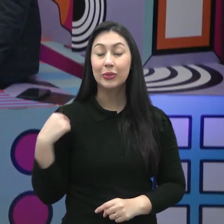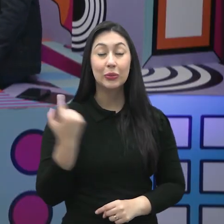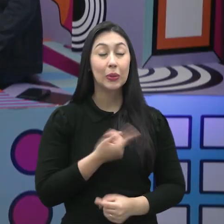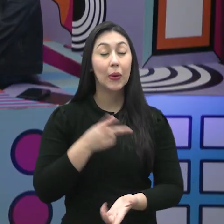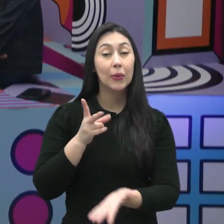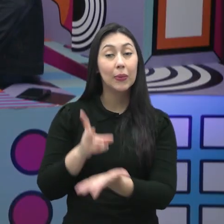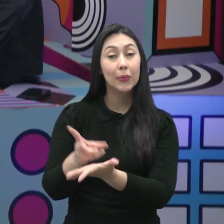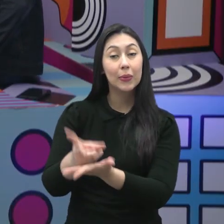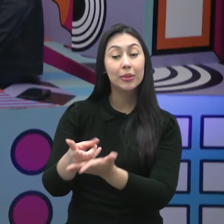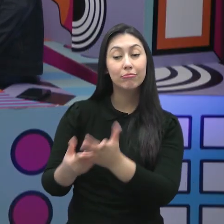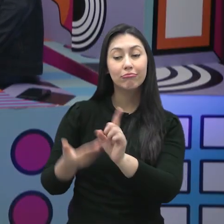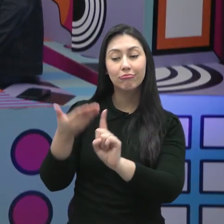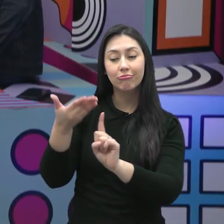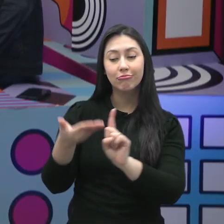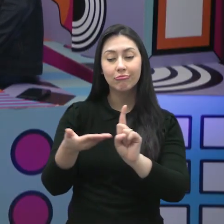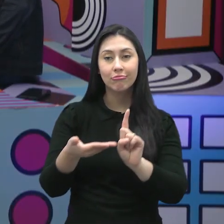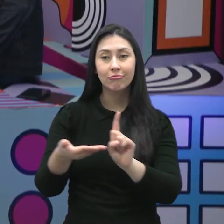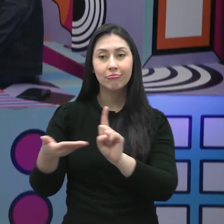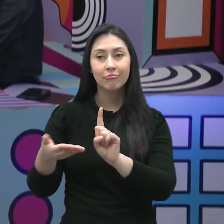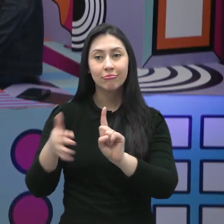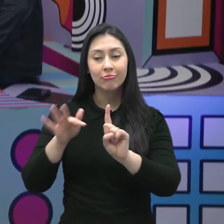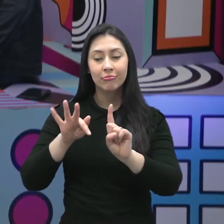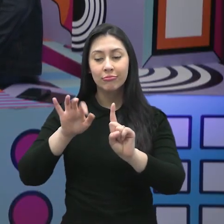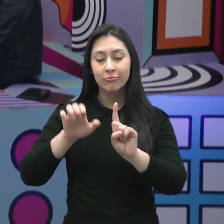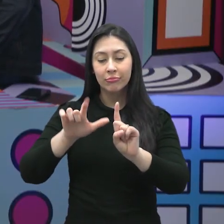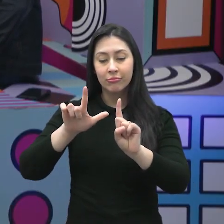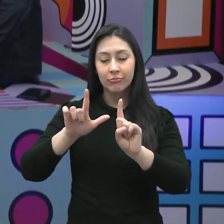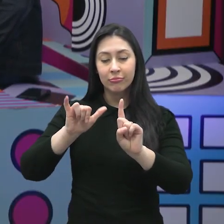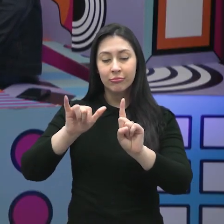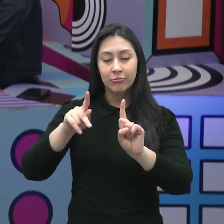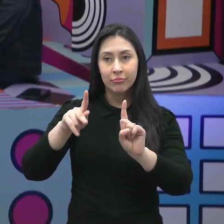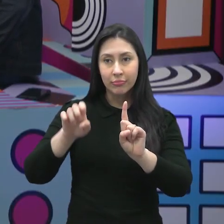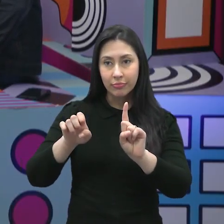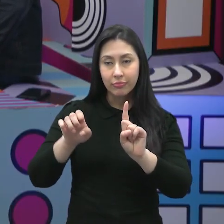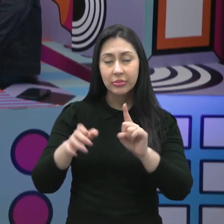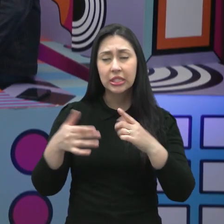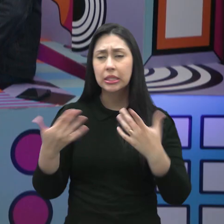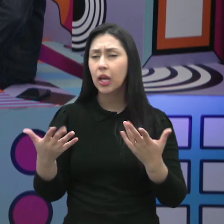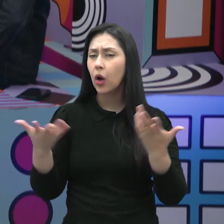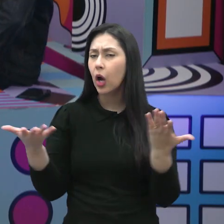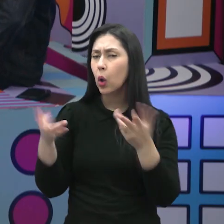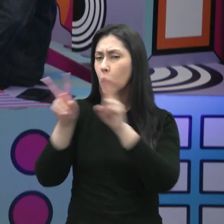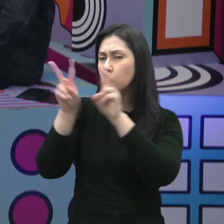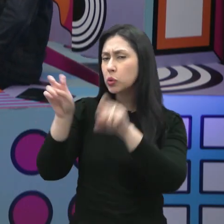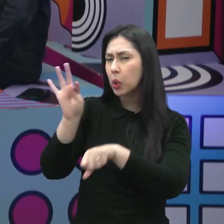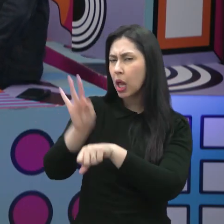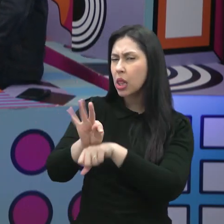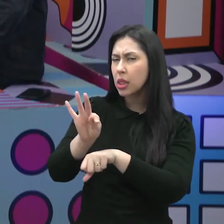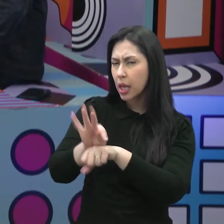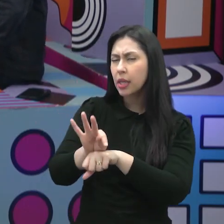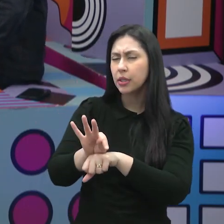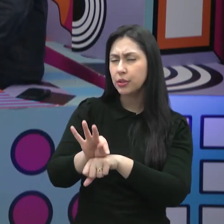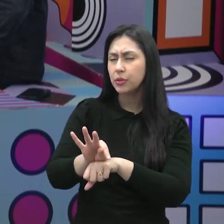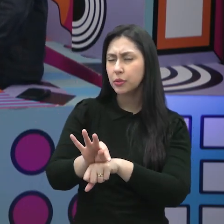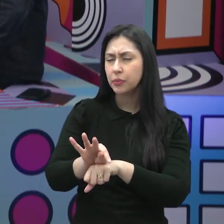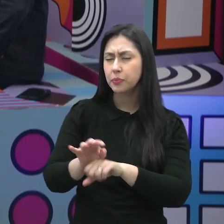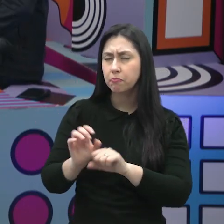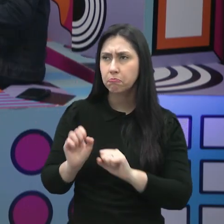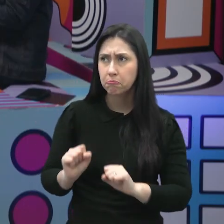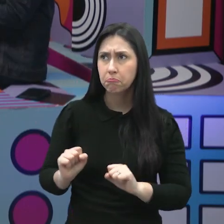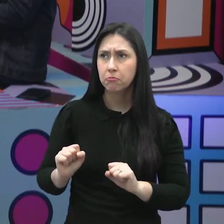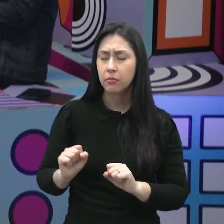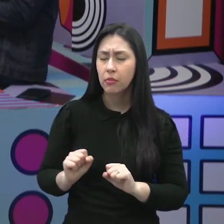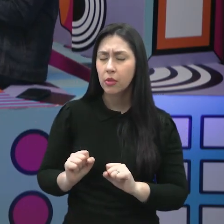nosso convidado, o médico urologista Felipe Vasconcelos. Doutor, vamos falar um pouquinho agora do aspecto um pouquinho mais técnico mesmo da vasectomia.